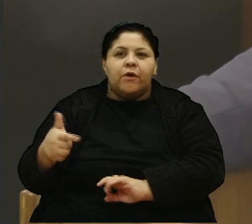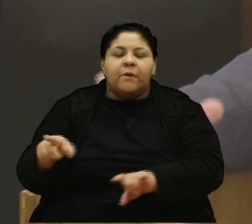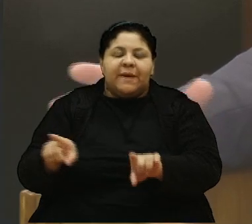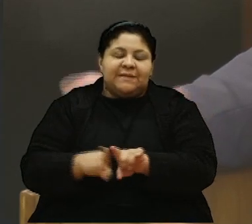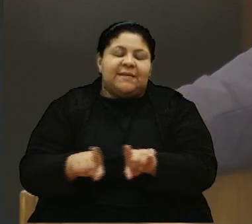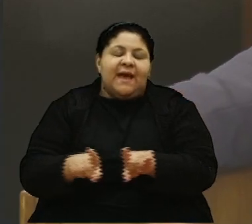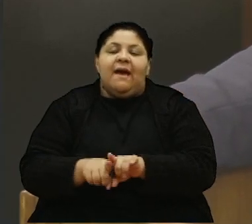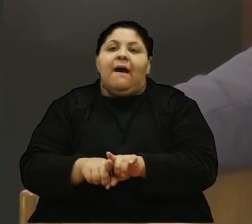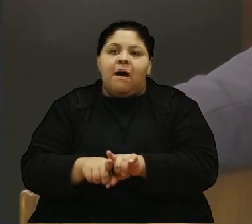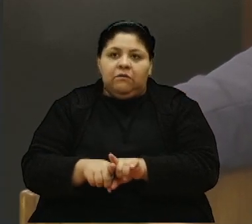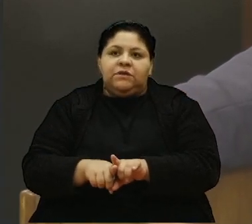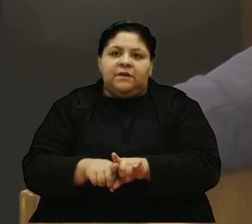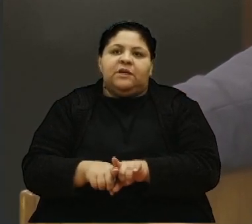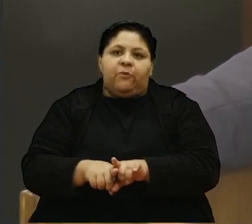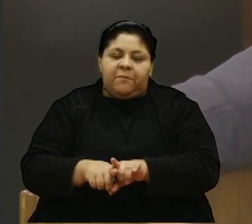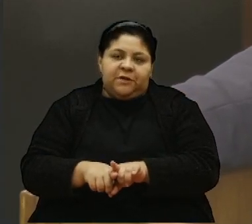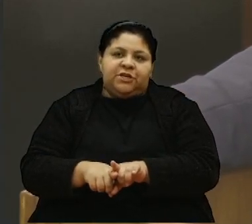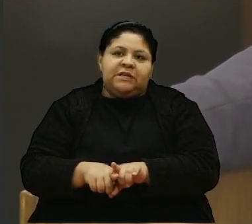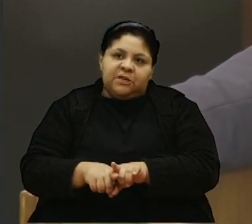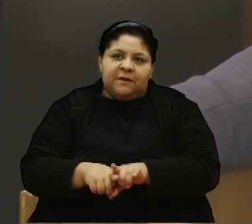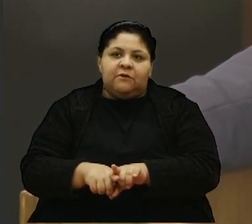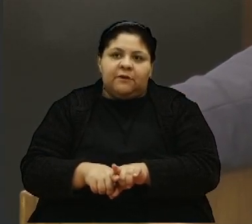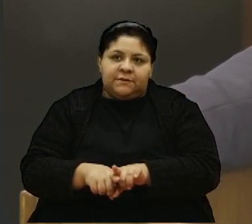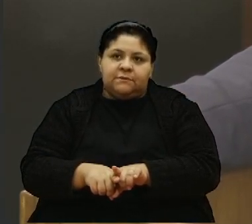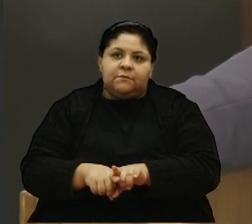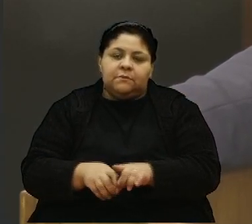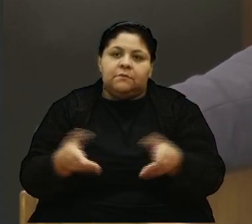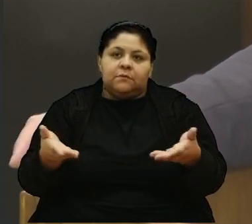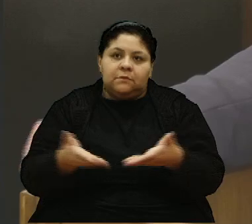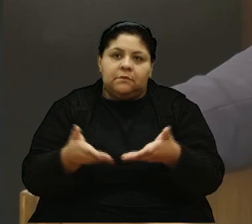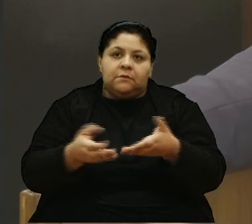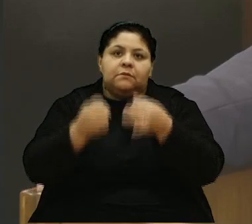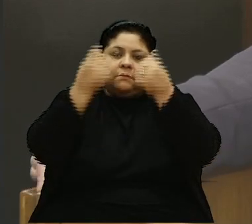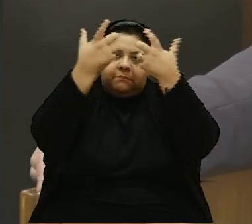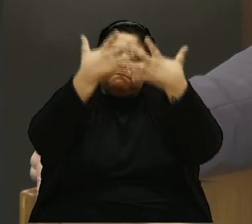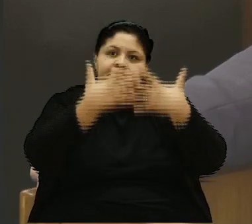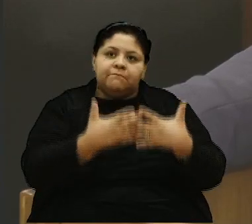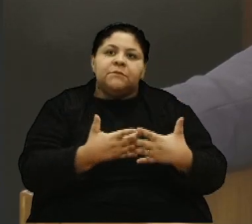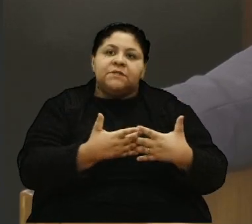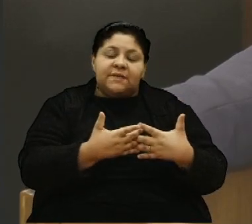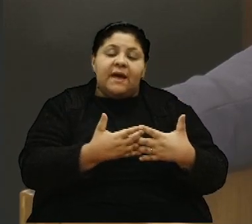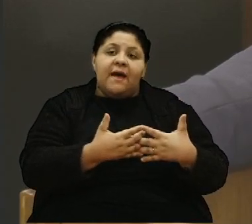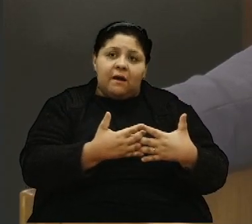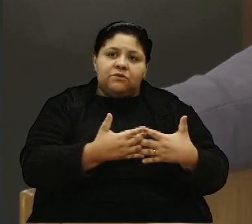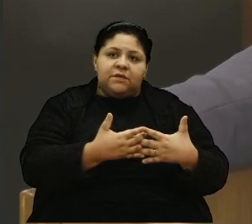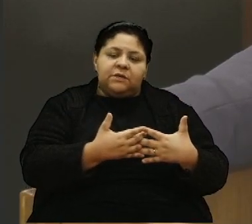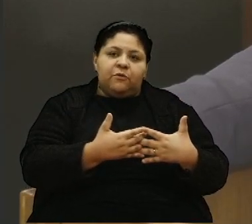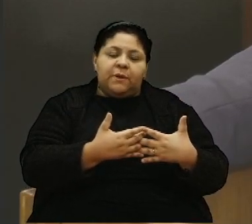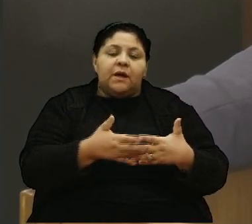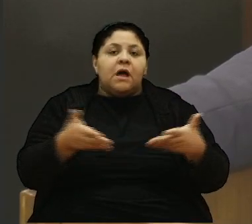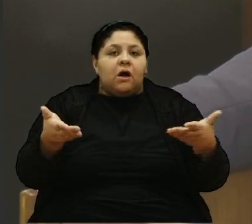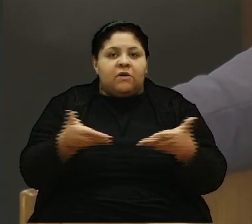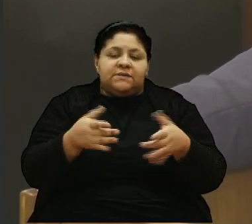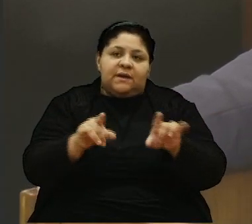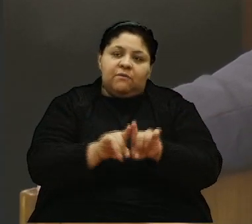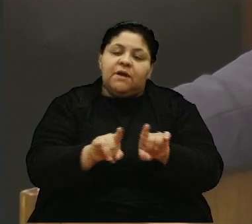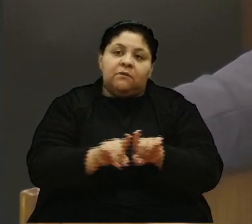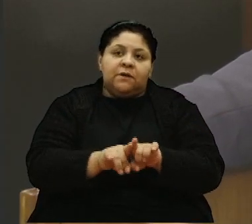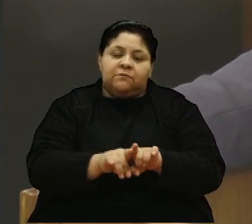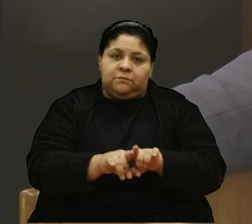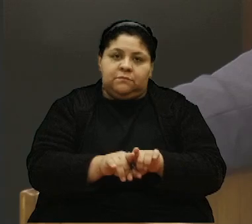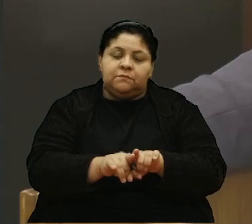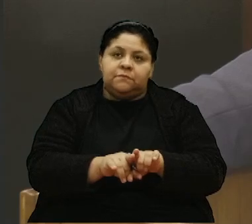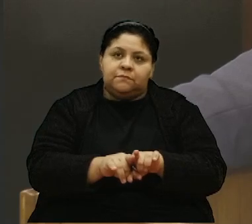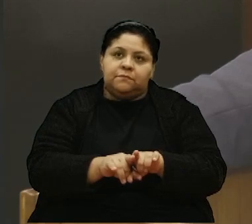esse assunto aqui, ainda que em um pequeno momento, para expor, e hoje dediquei o grande expediente dessa oportunidade para falar